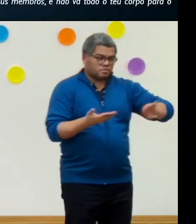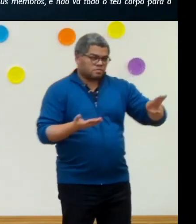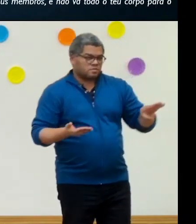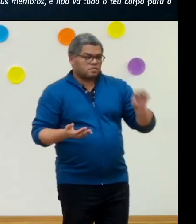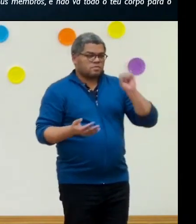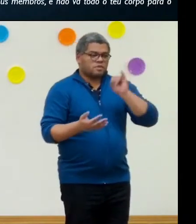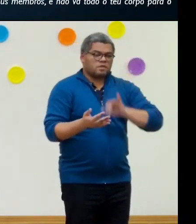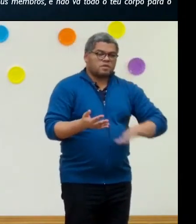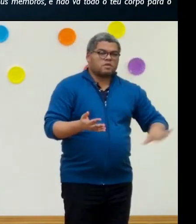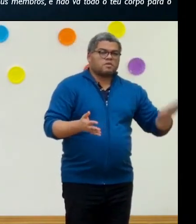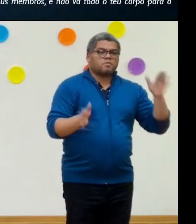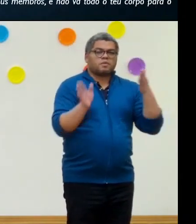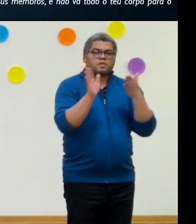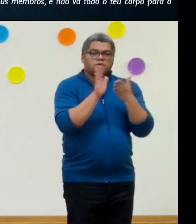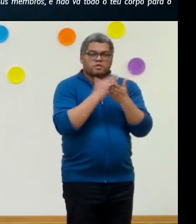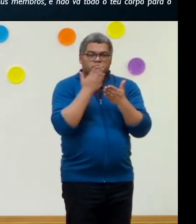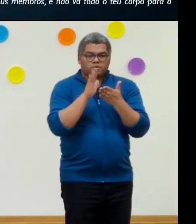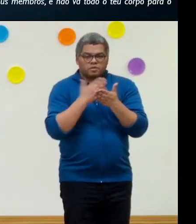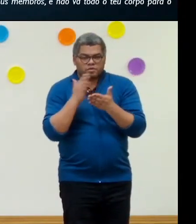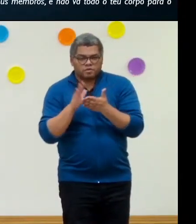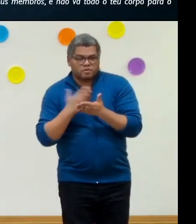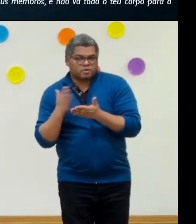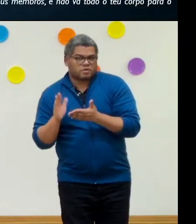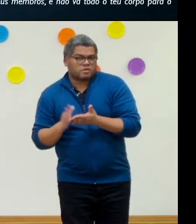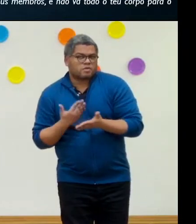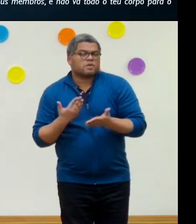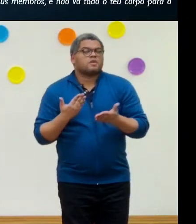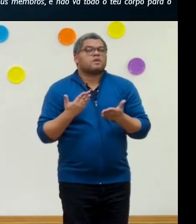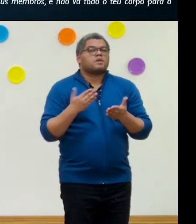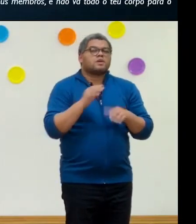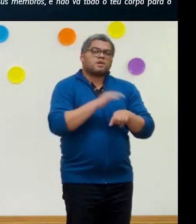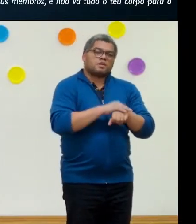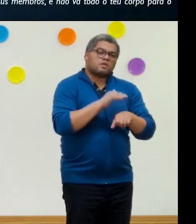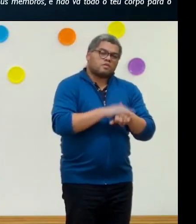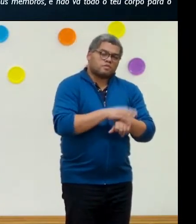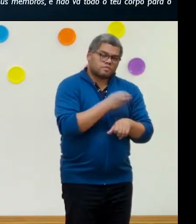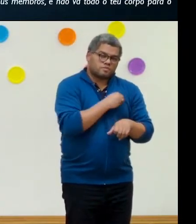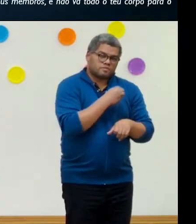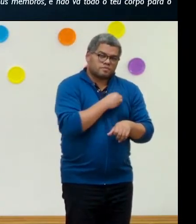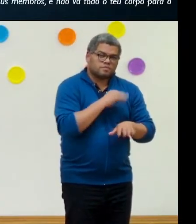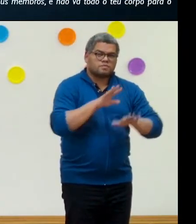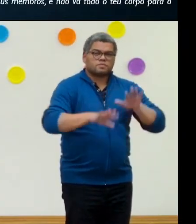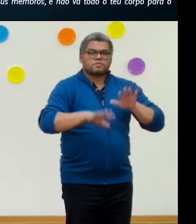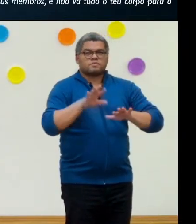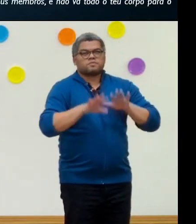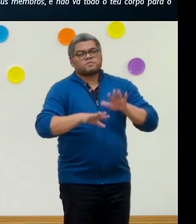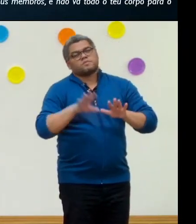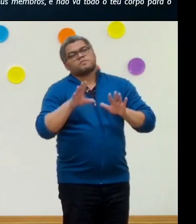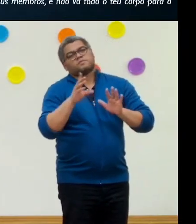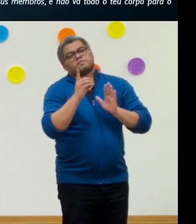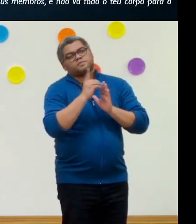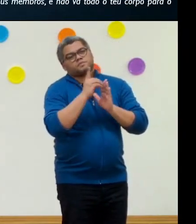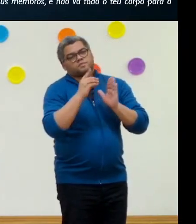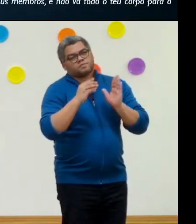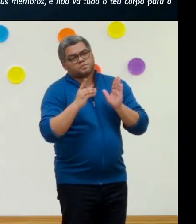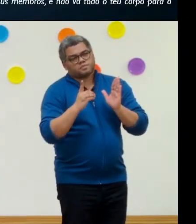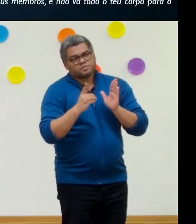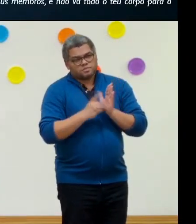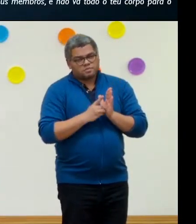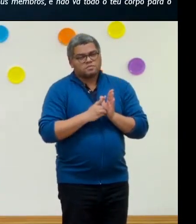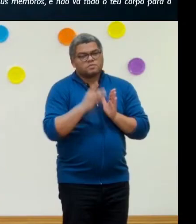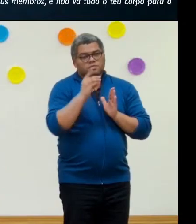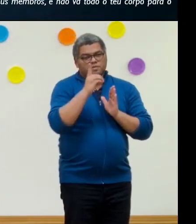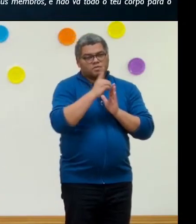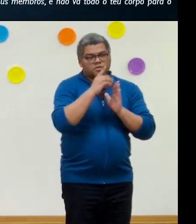que suscitem pecado. Isso aqui talvez anos 90, né, começo do ano do 2000. Revista, talvez, nem